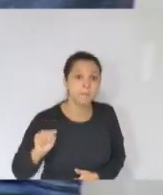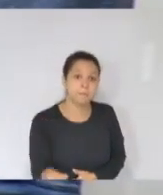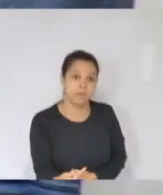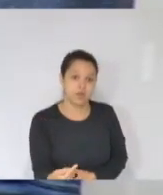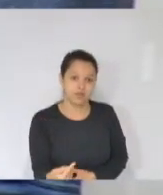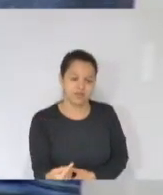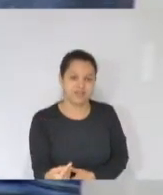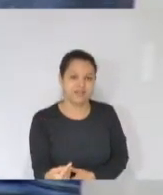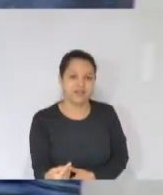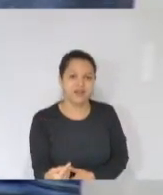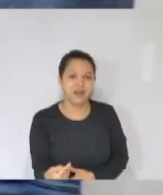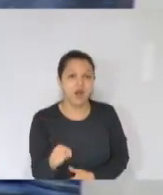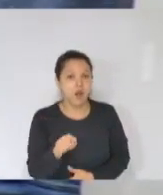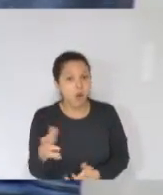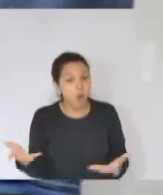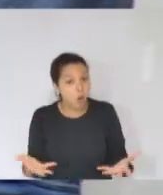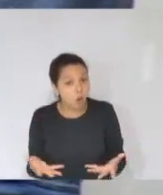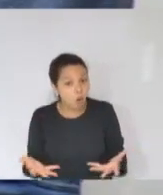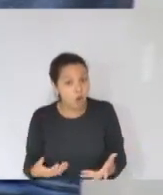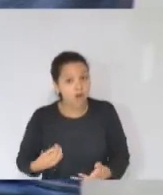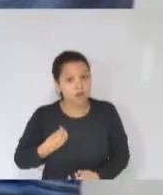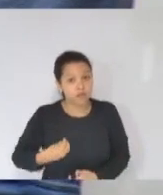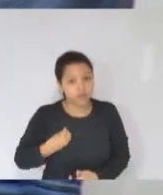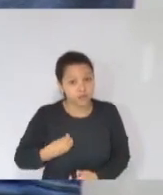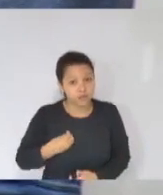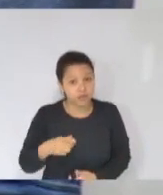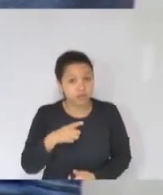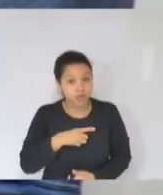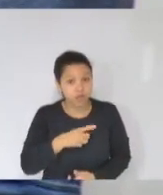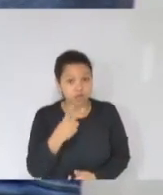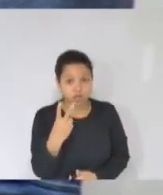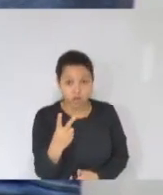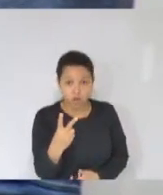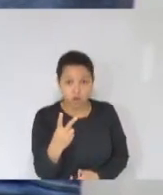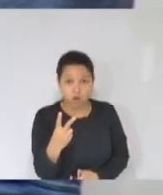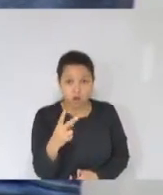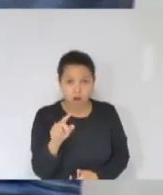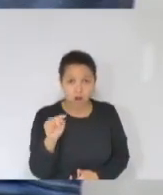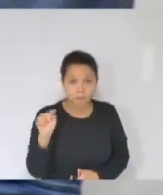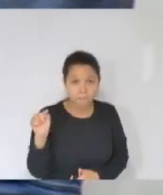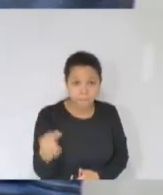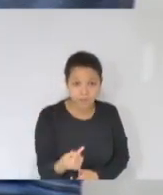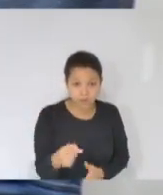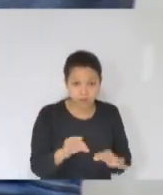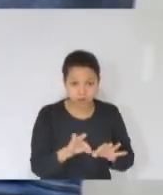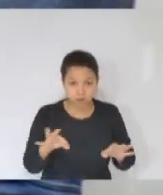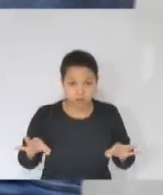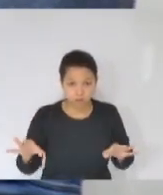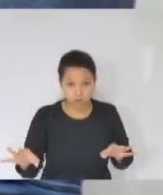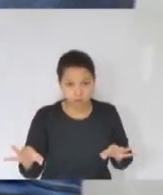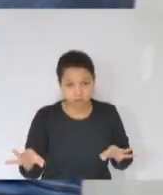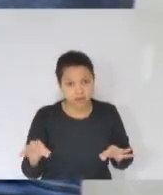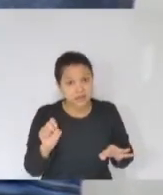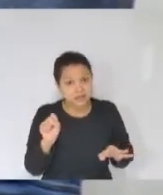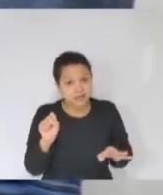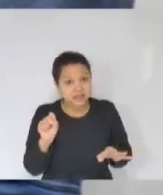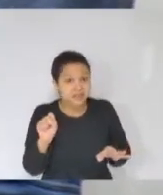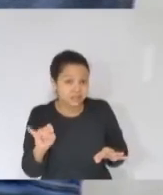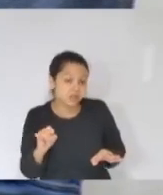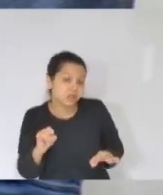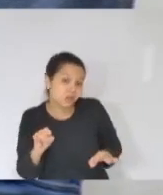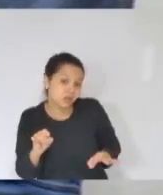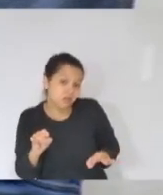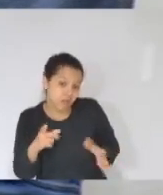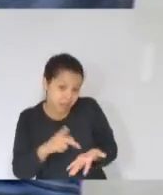na qual, onde eles vivem hoje, eles ocupam 2 mil hectares só. Se ocupa, né, Milton? Se ocupa. Então, assim, eu